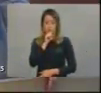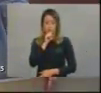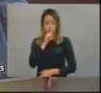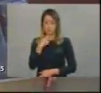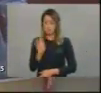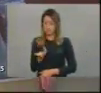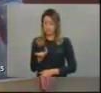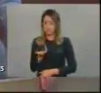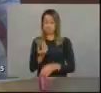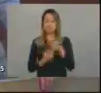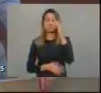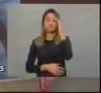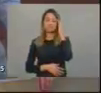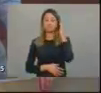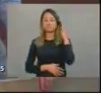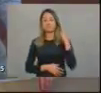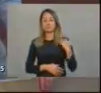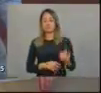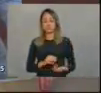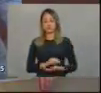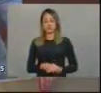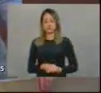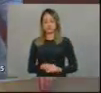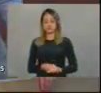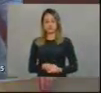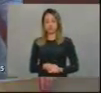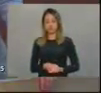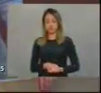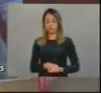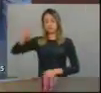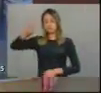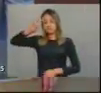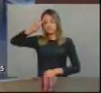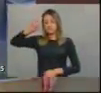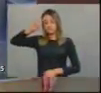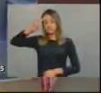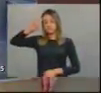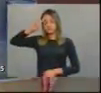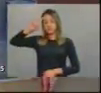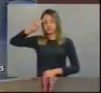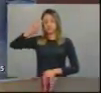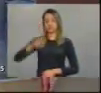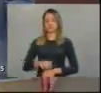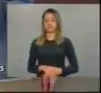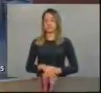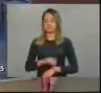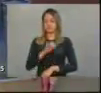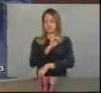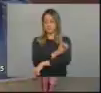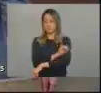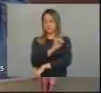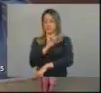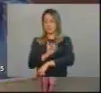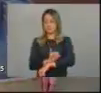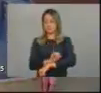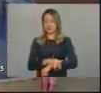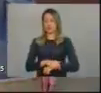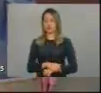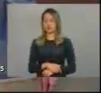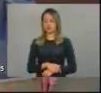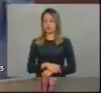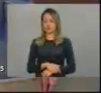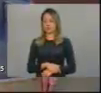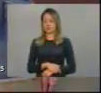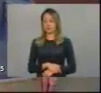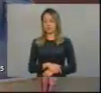esta seleção e nós tivemos no Iguatu uma audiência pública